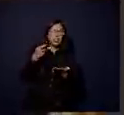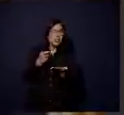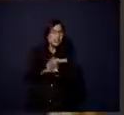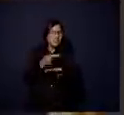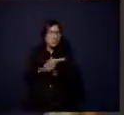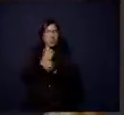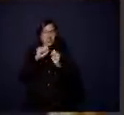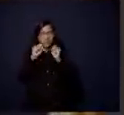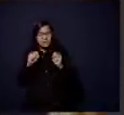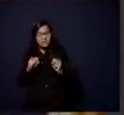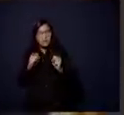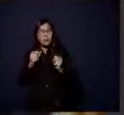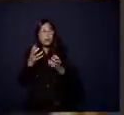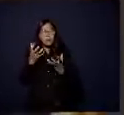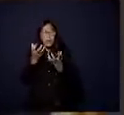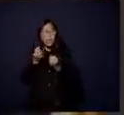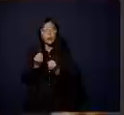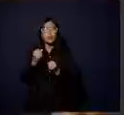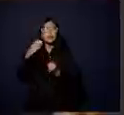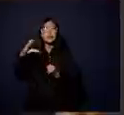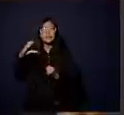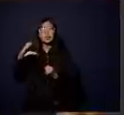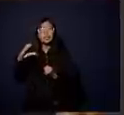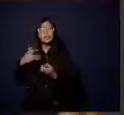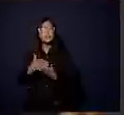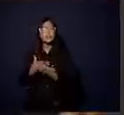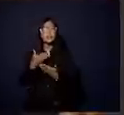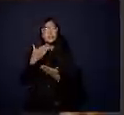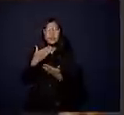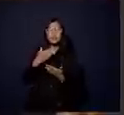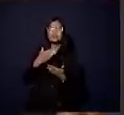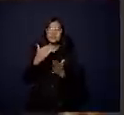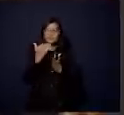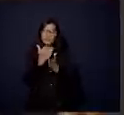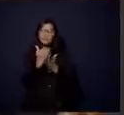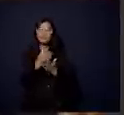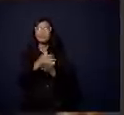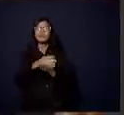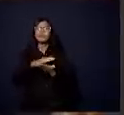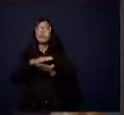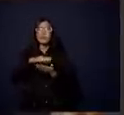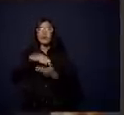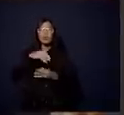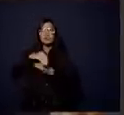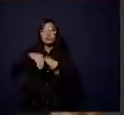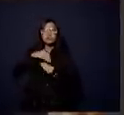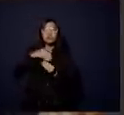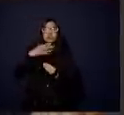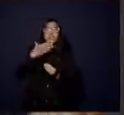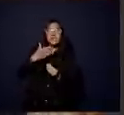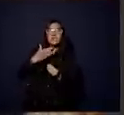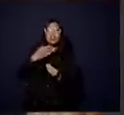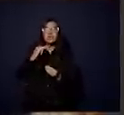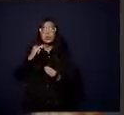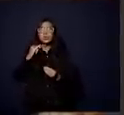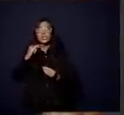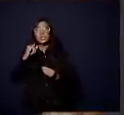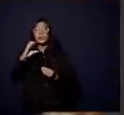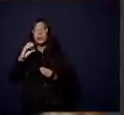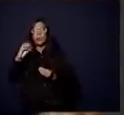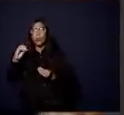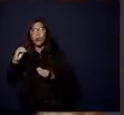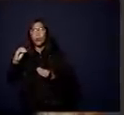no sistema de recuperação de créditos então é muito difícil a recuperação de crédito no ICMS e no piscofins